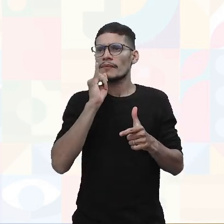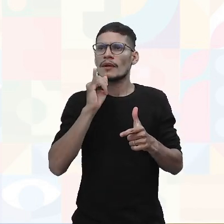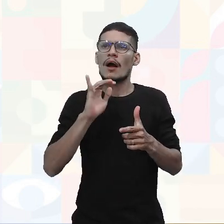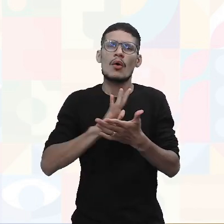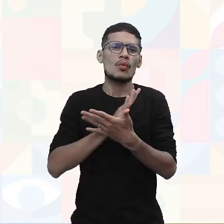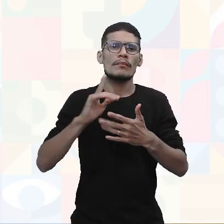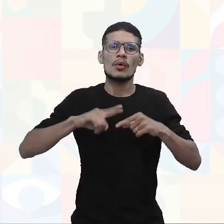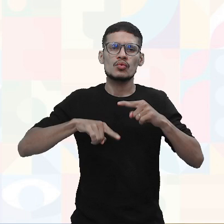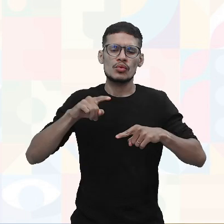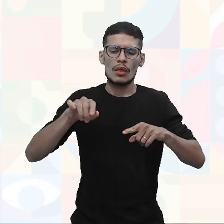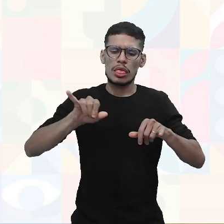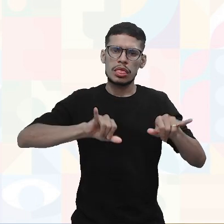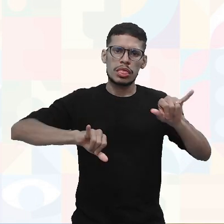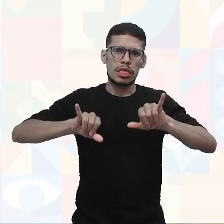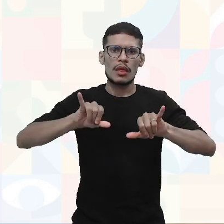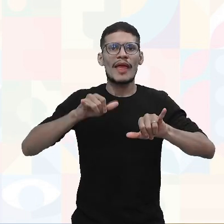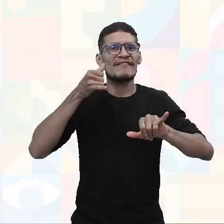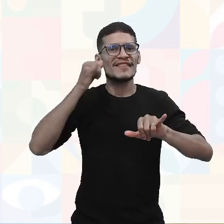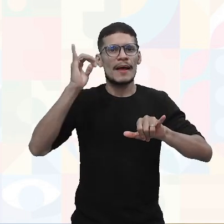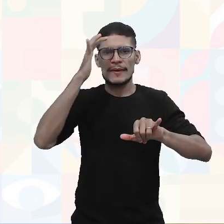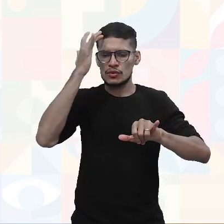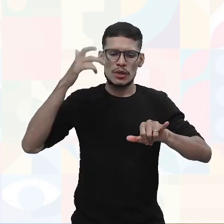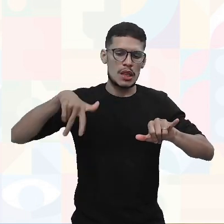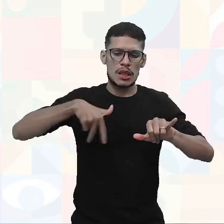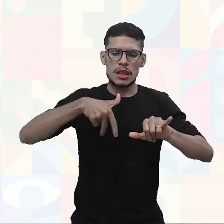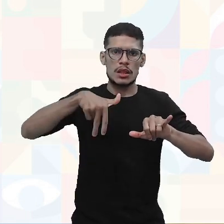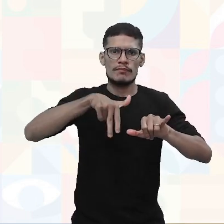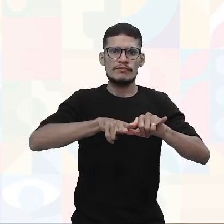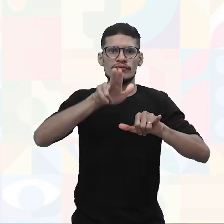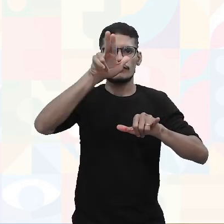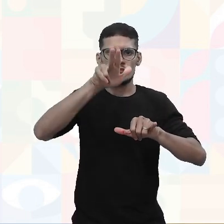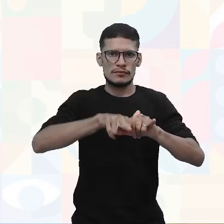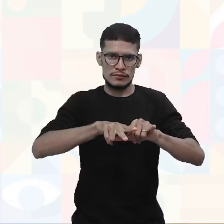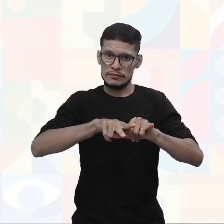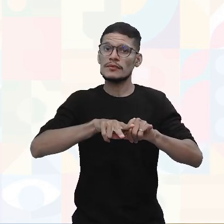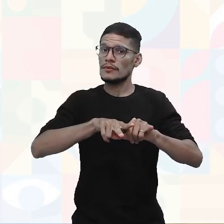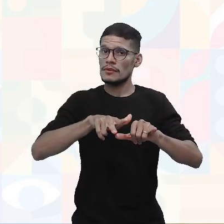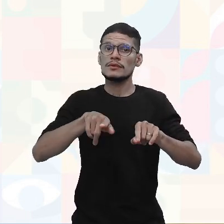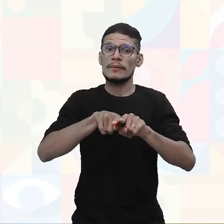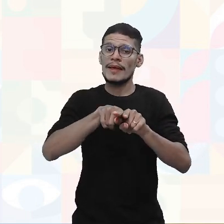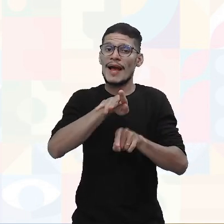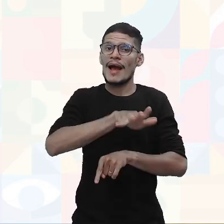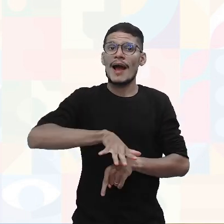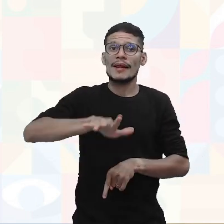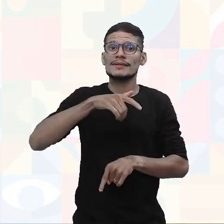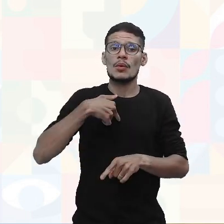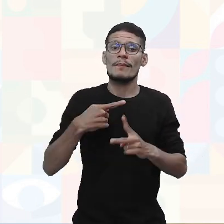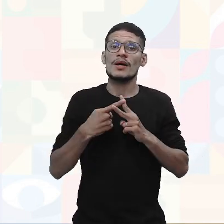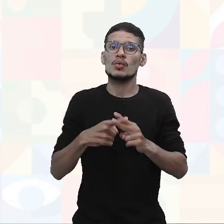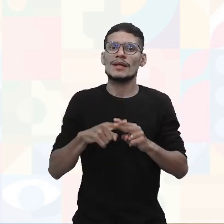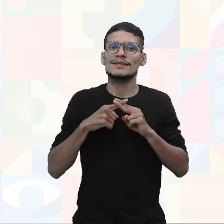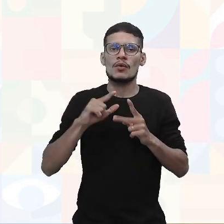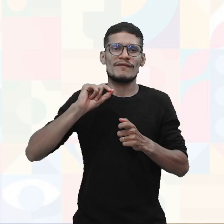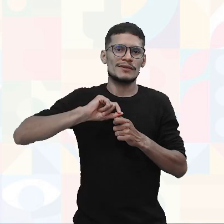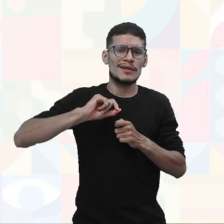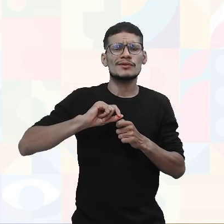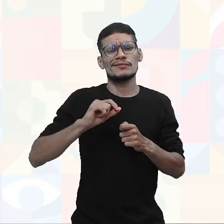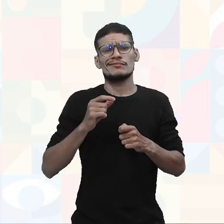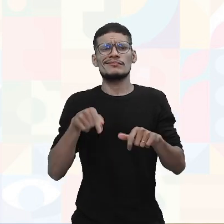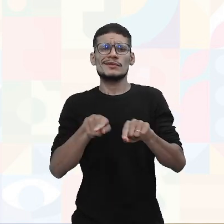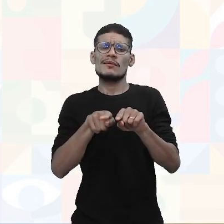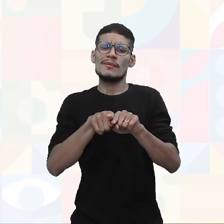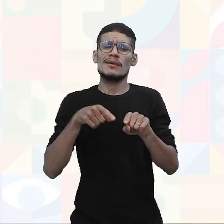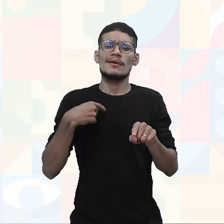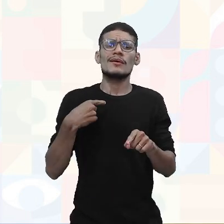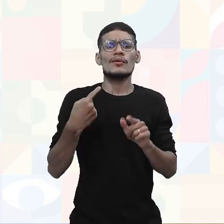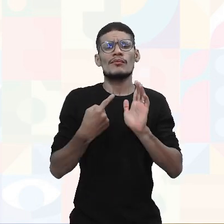produto, eu evitar que pessoas circulem naqueles locais, áreas que eu esteja fazendo também manutenção, e aí no caso, como a gente